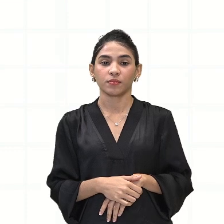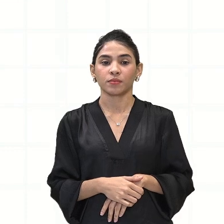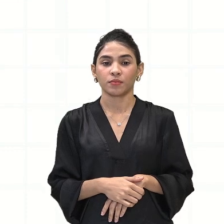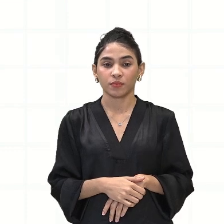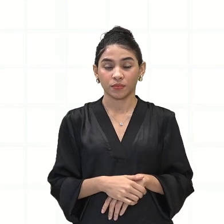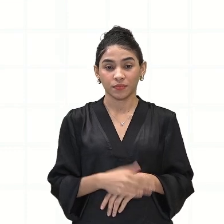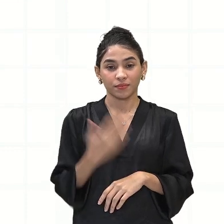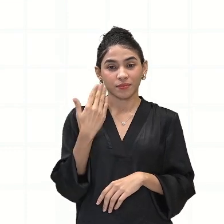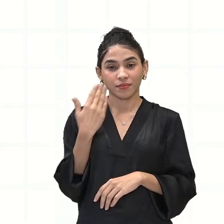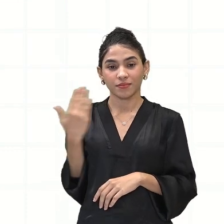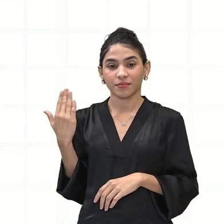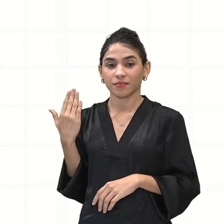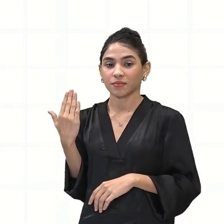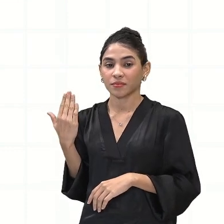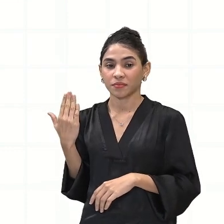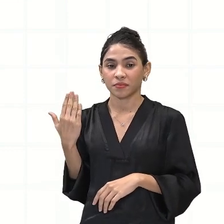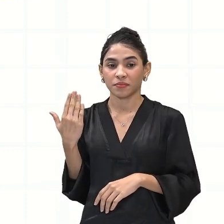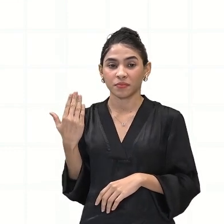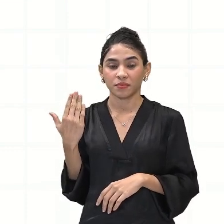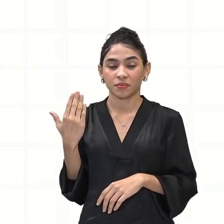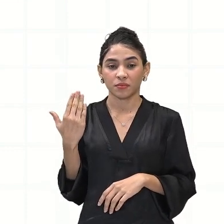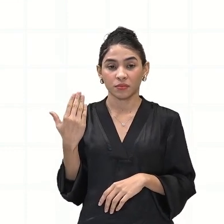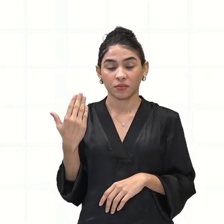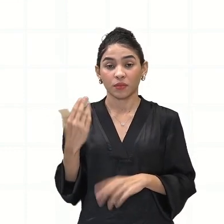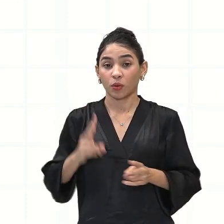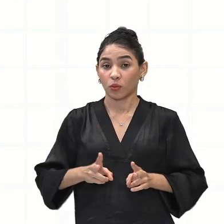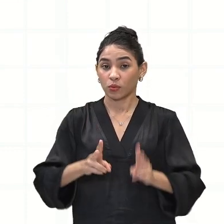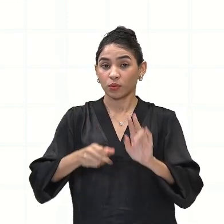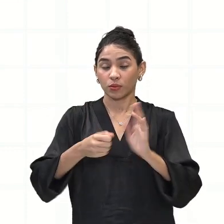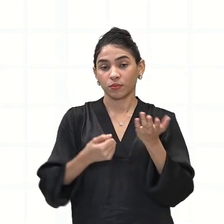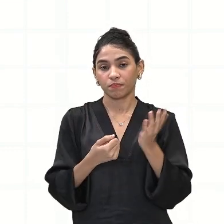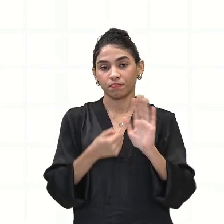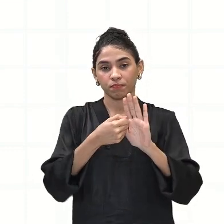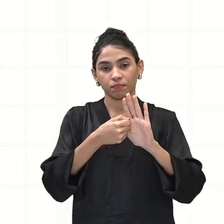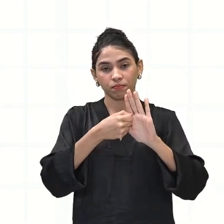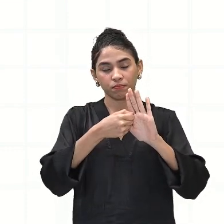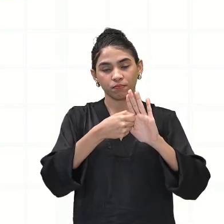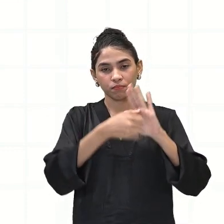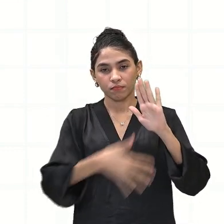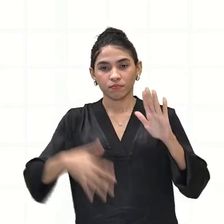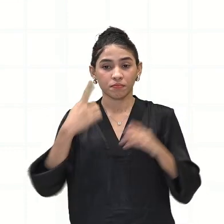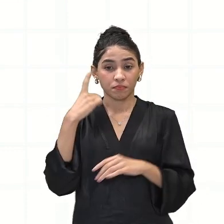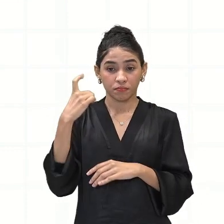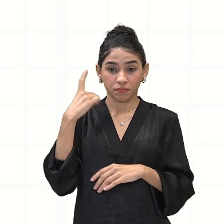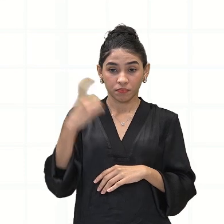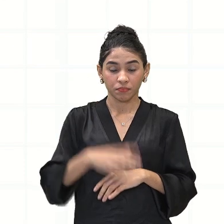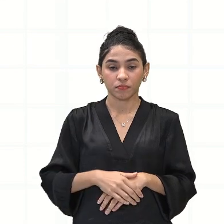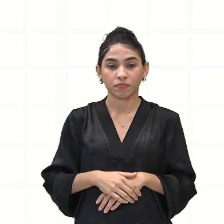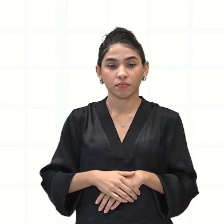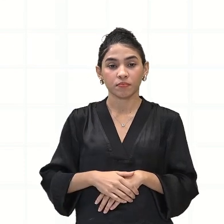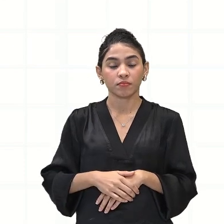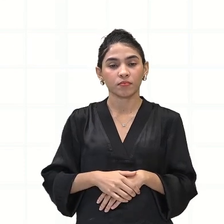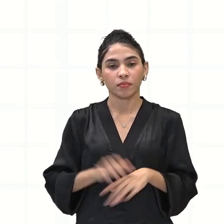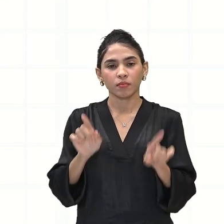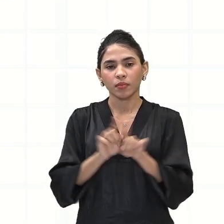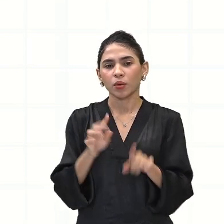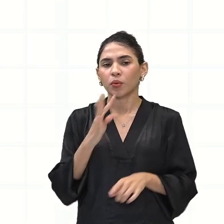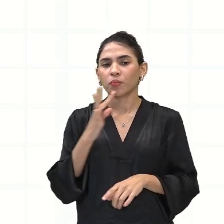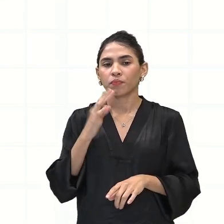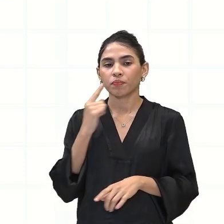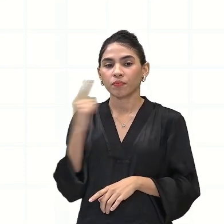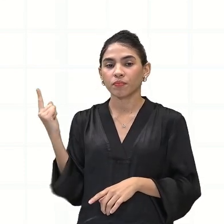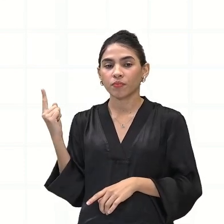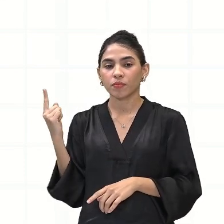Continuando com as nossas figuras de som, agora vamos falar um pouquinho sobre uma bastante conhecida, que é